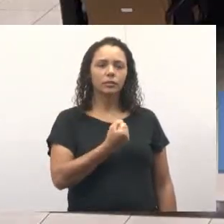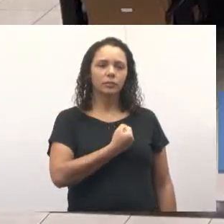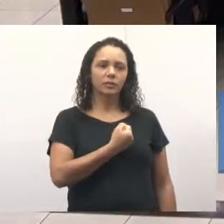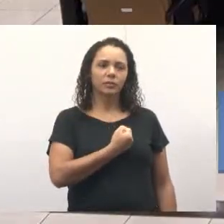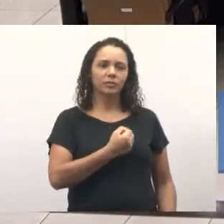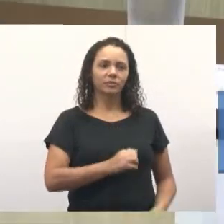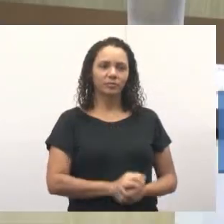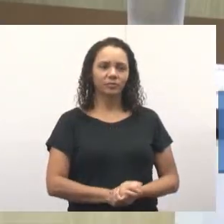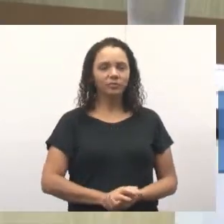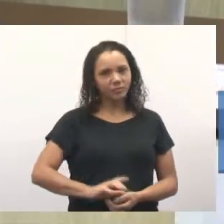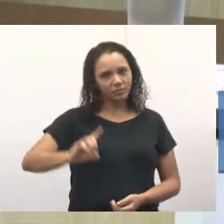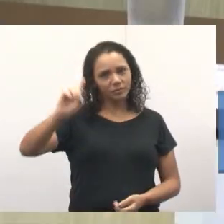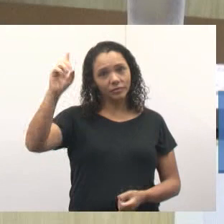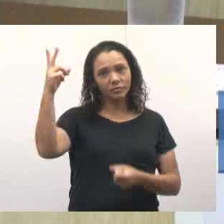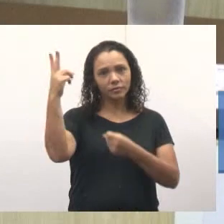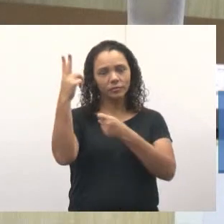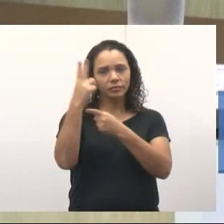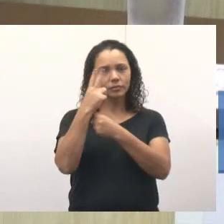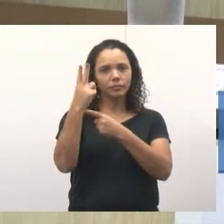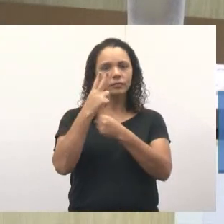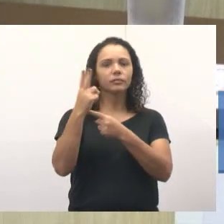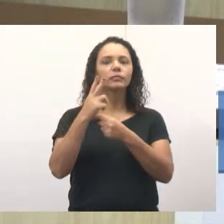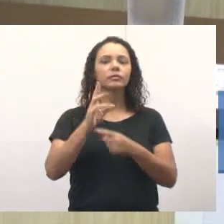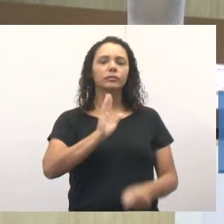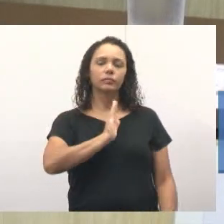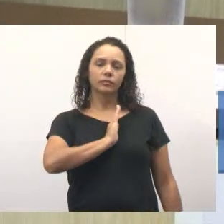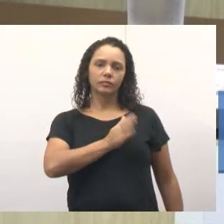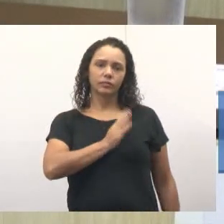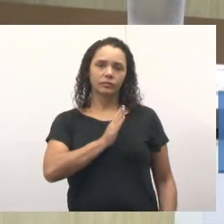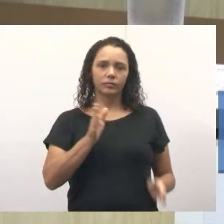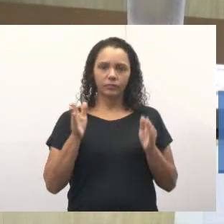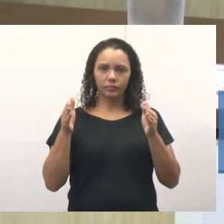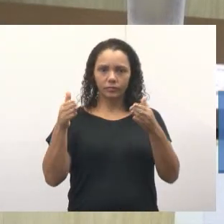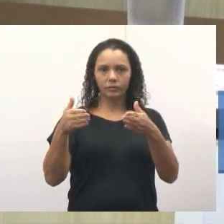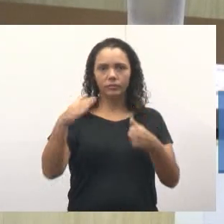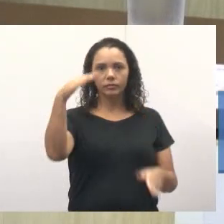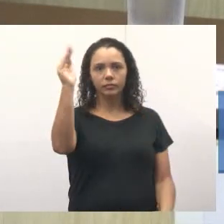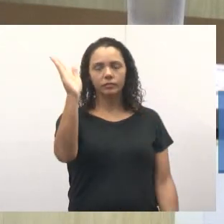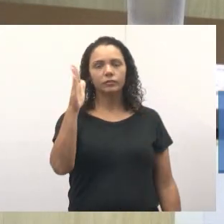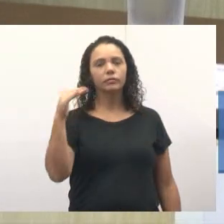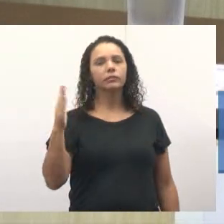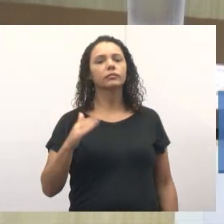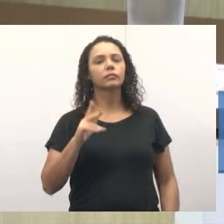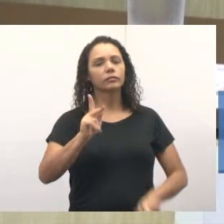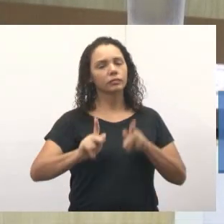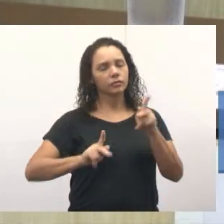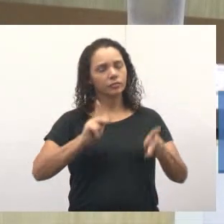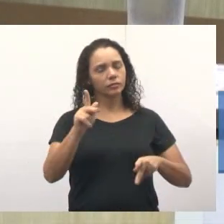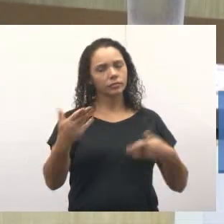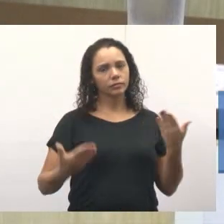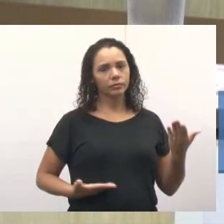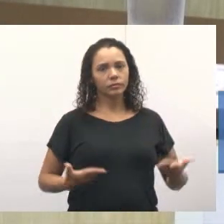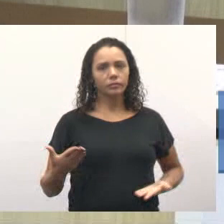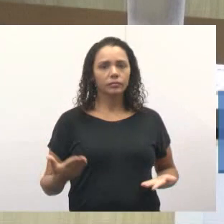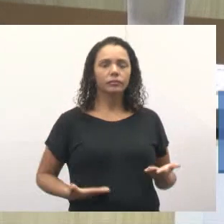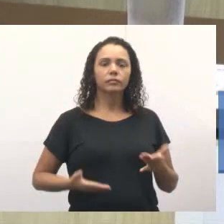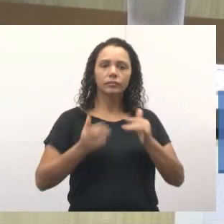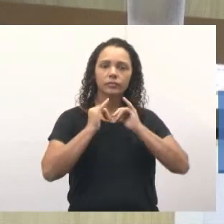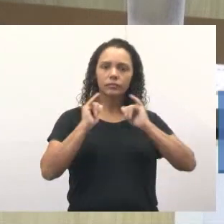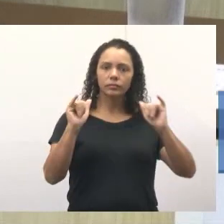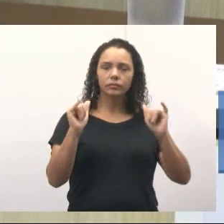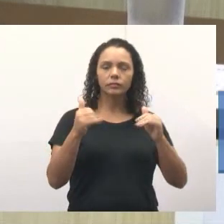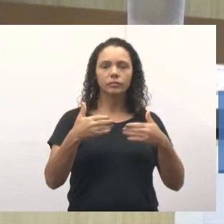a proteção de Deus e com o coração inteiramente voltado para a pátria e para a comunidade a que servimos, declaro aberta a presente sessão